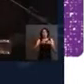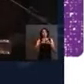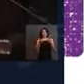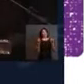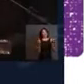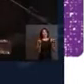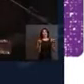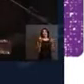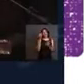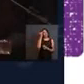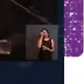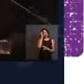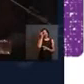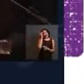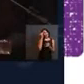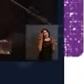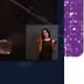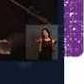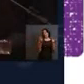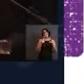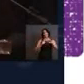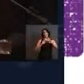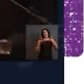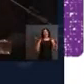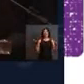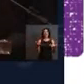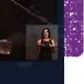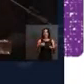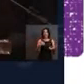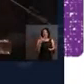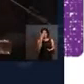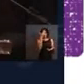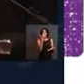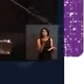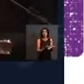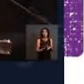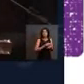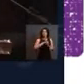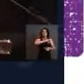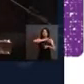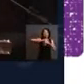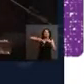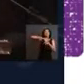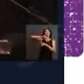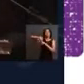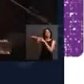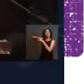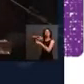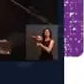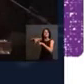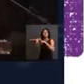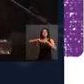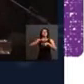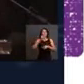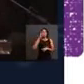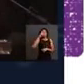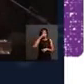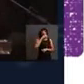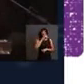não entendemos mais a educação dessa forma, e eu acredito que isso tem mudado. Né? Ainda é um